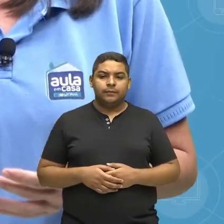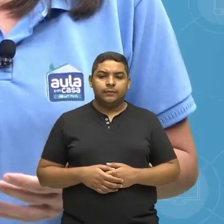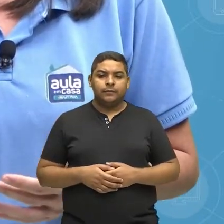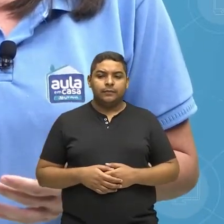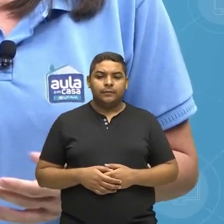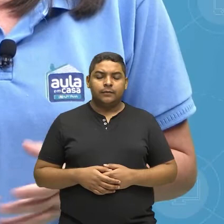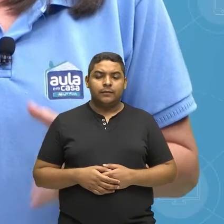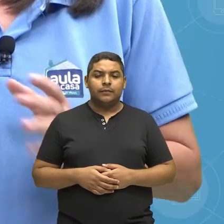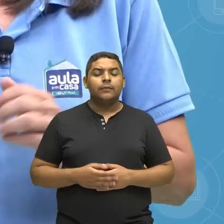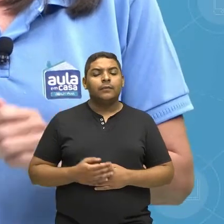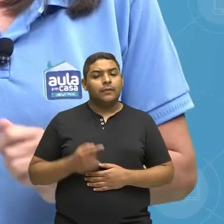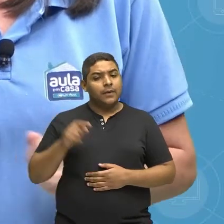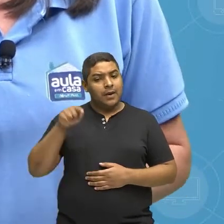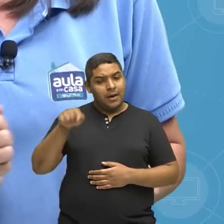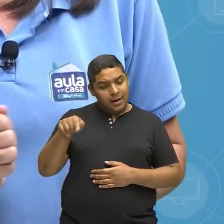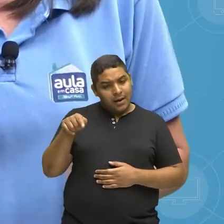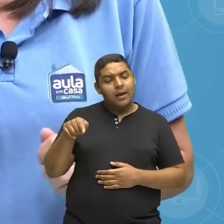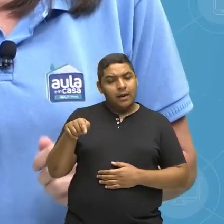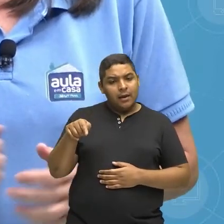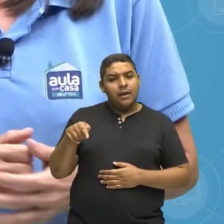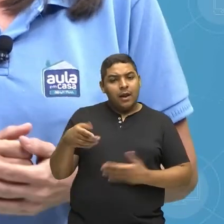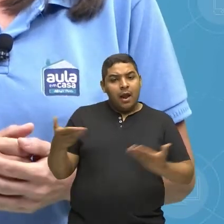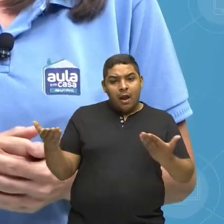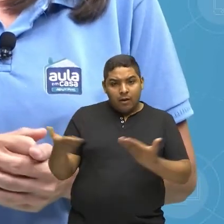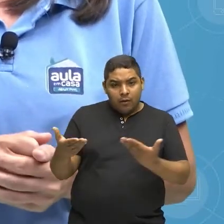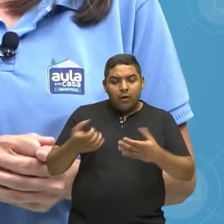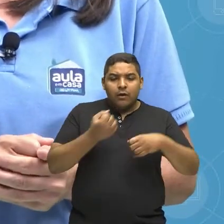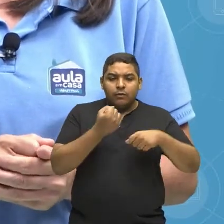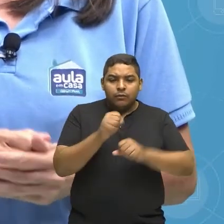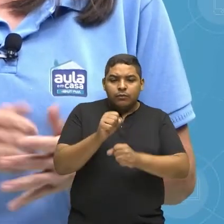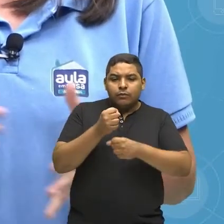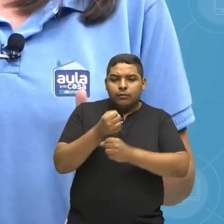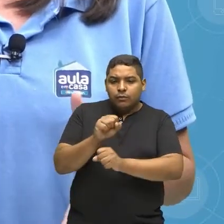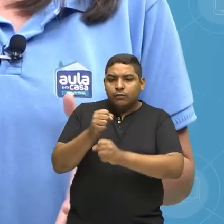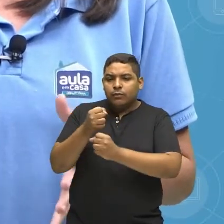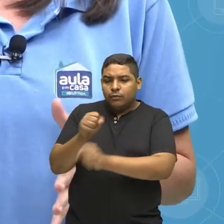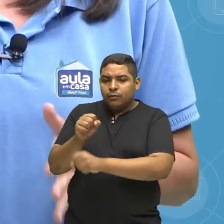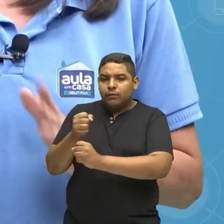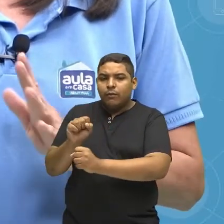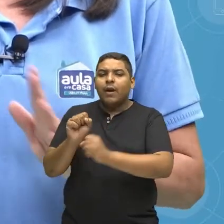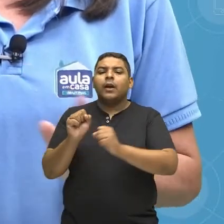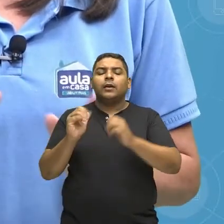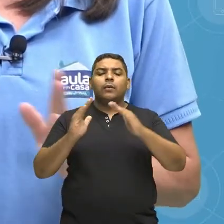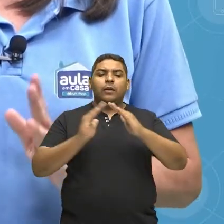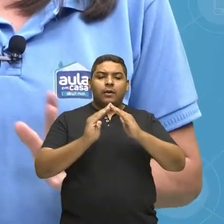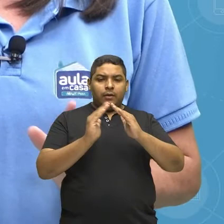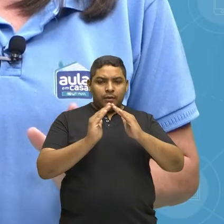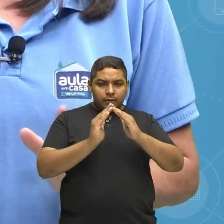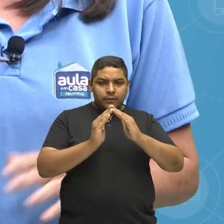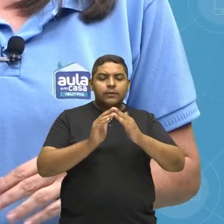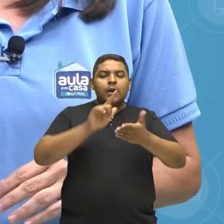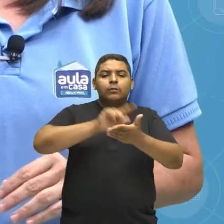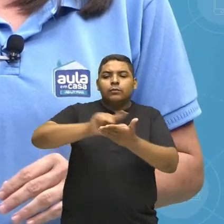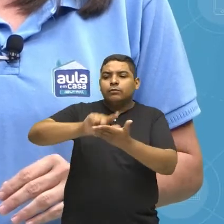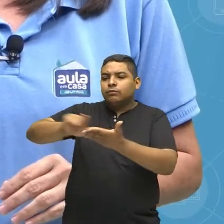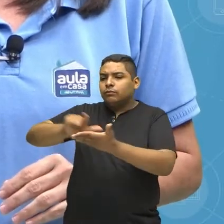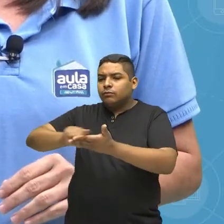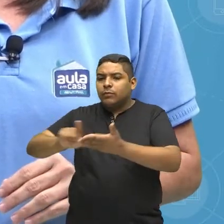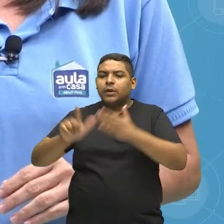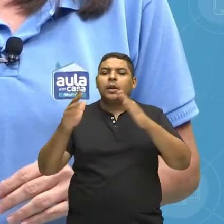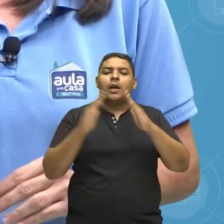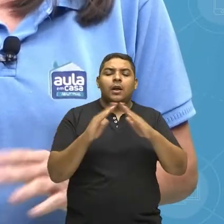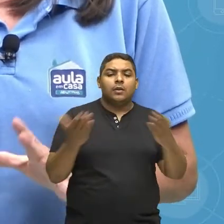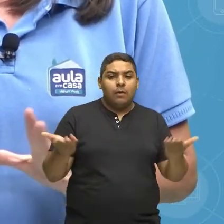ele está varrendo, sweeping the house. Está varrendo a casa. Então, está fazendo a limpeza da casa hoje. Então, ele está